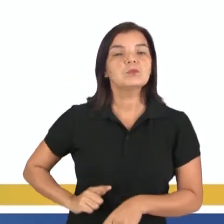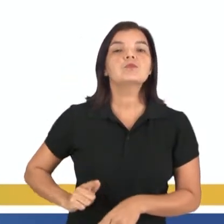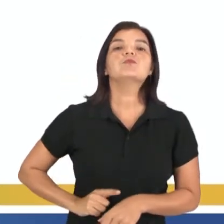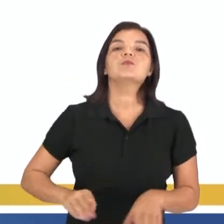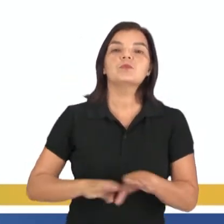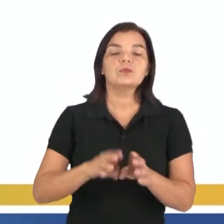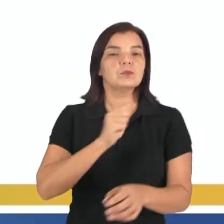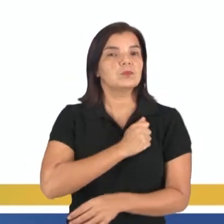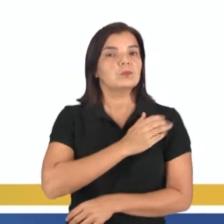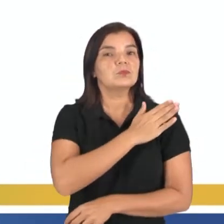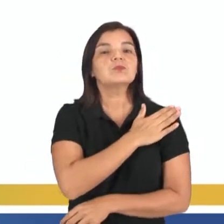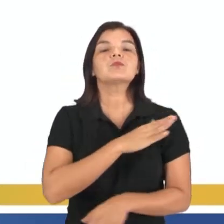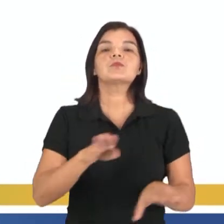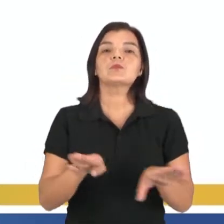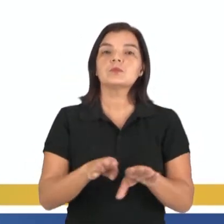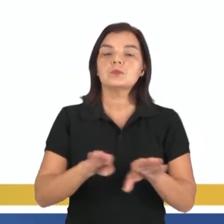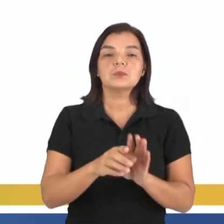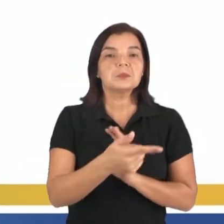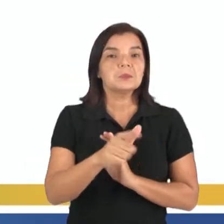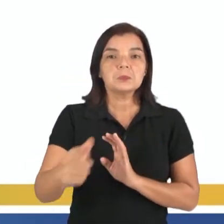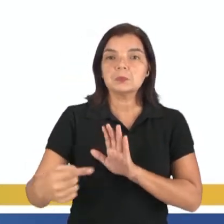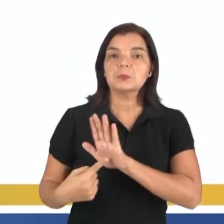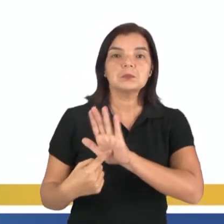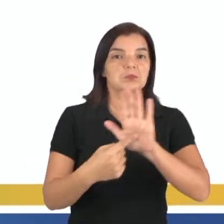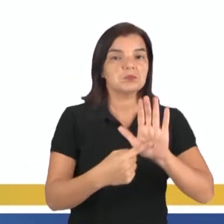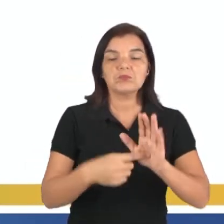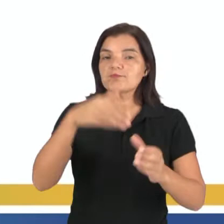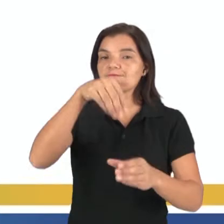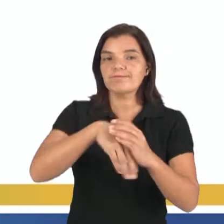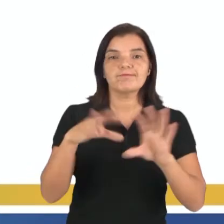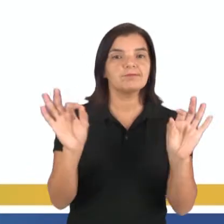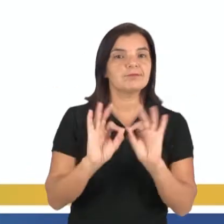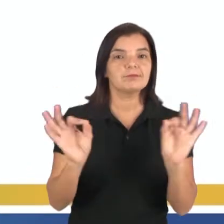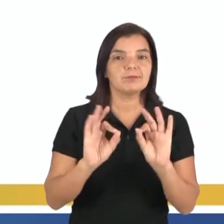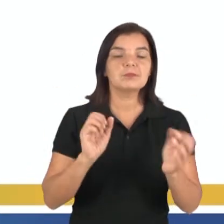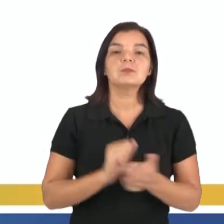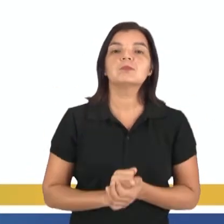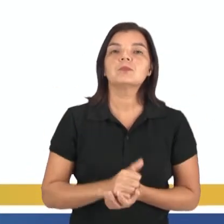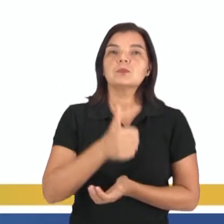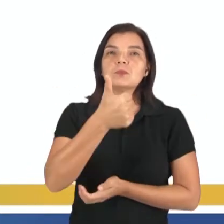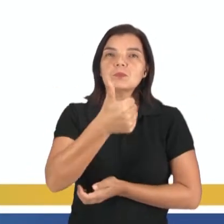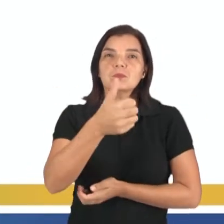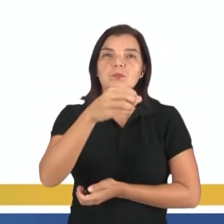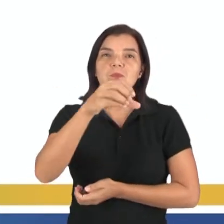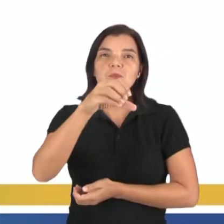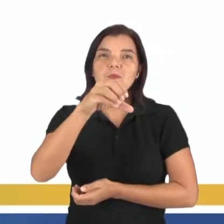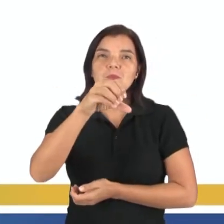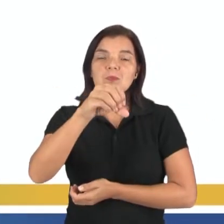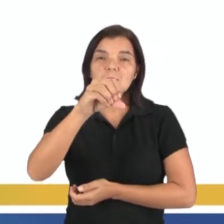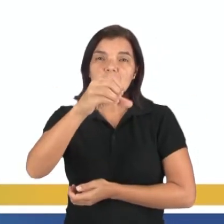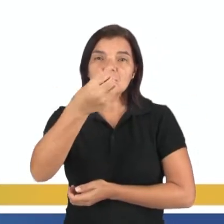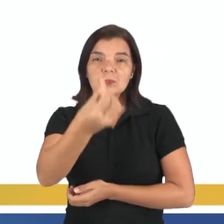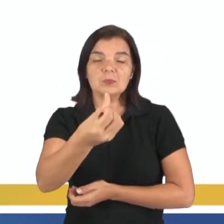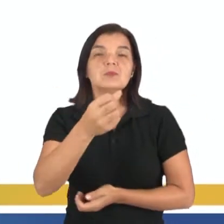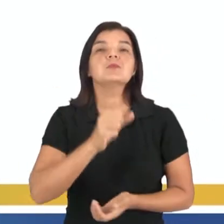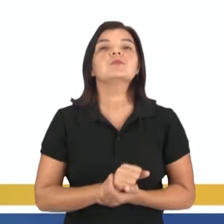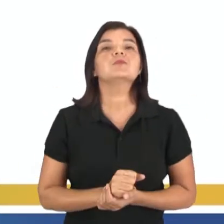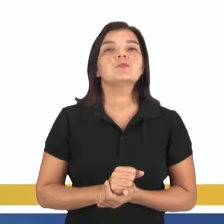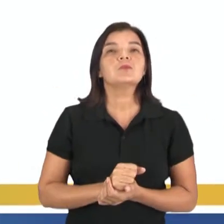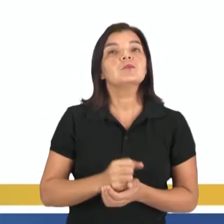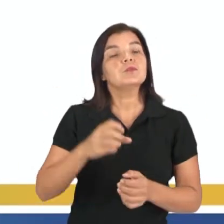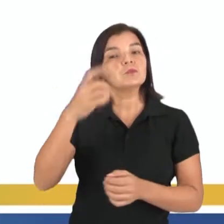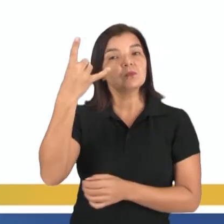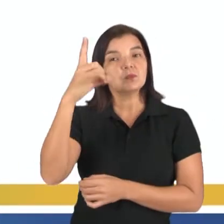governo militar, né, que não foi democraticamente eleito. Então, no ano de 96, a Bolívia vai se tornar membro